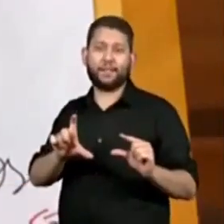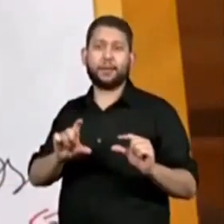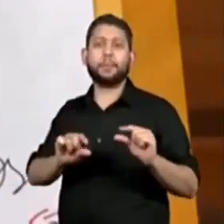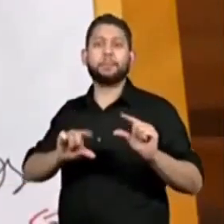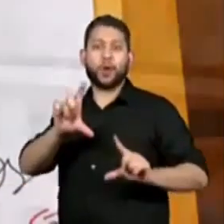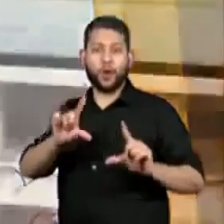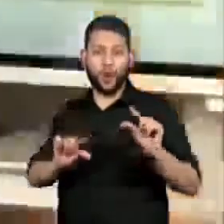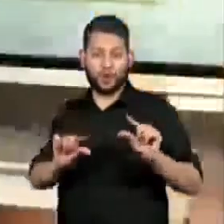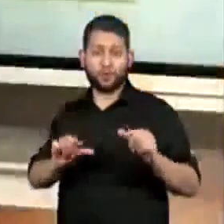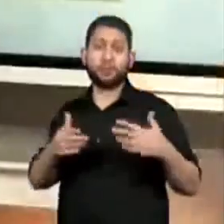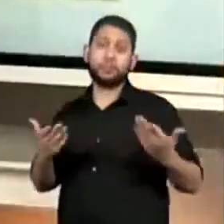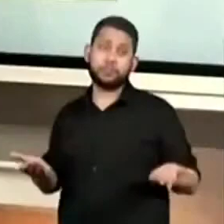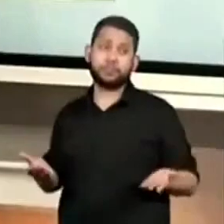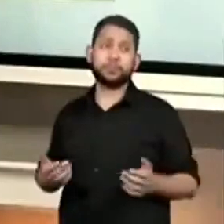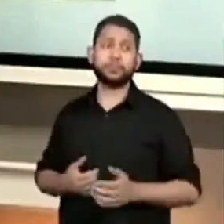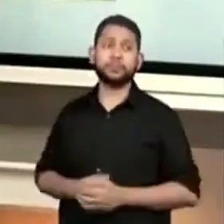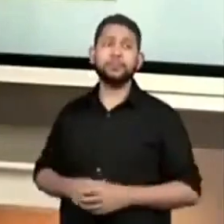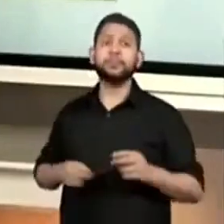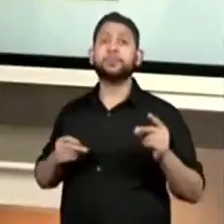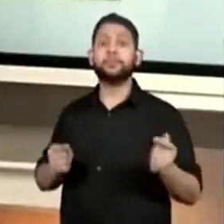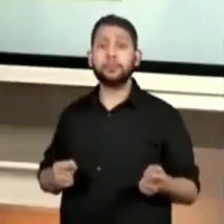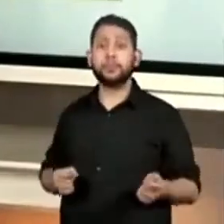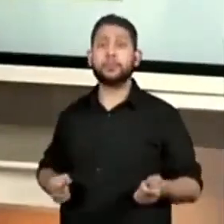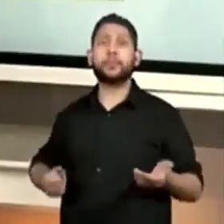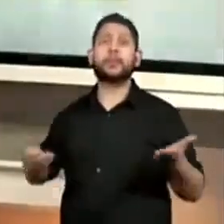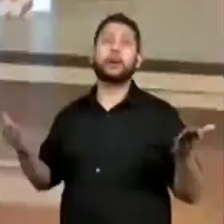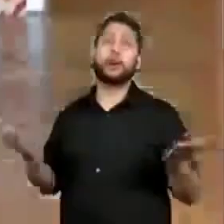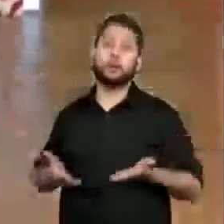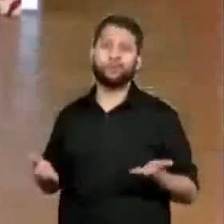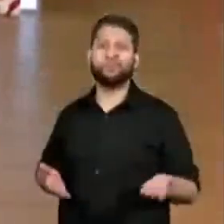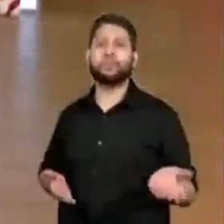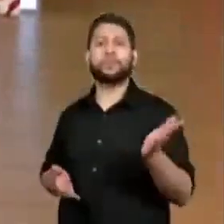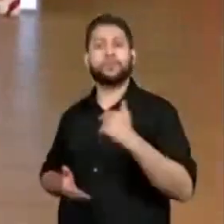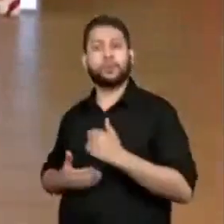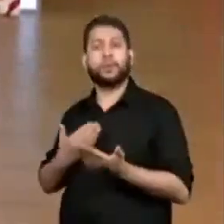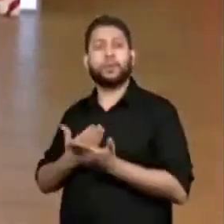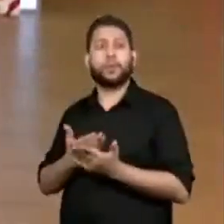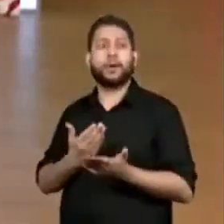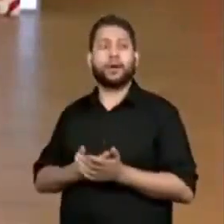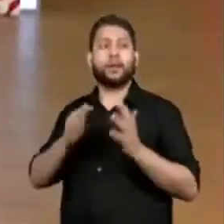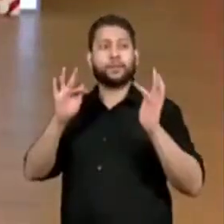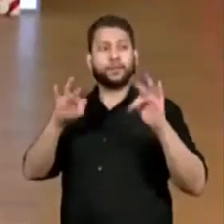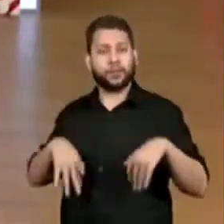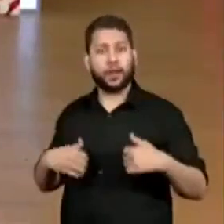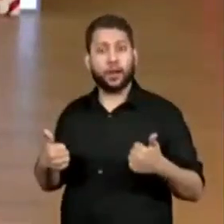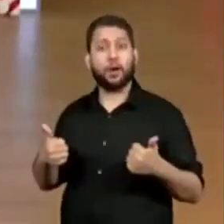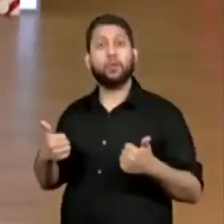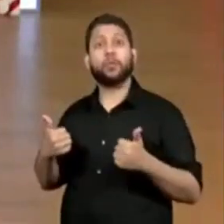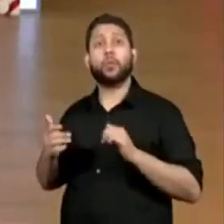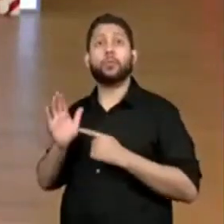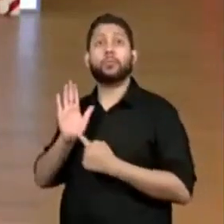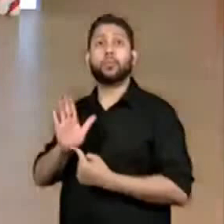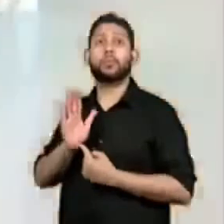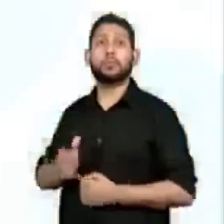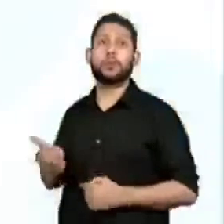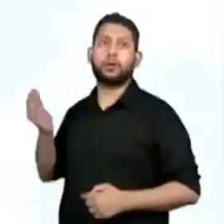falar sem mostrar né olha só agora sim a gente encerra a nossa aula